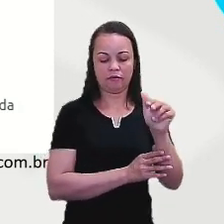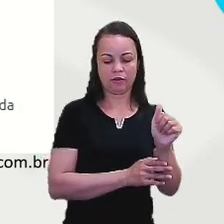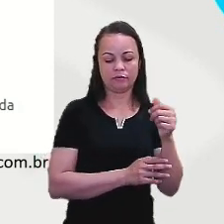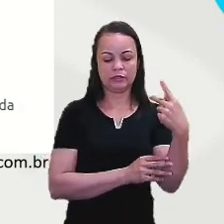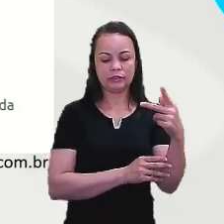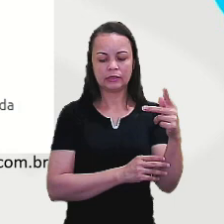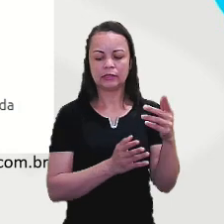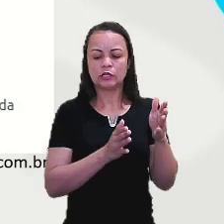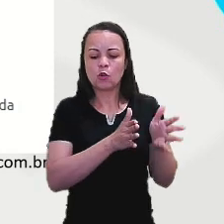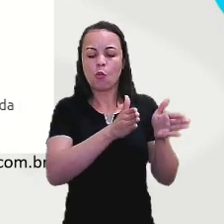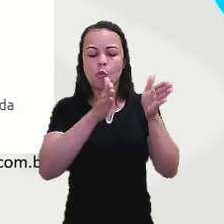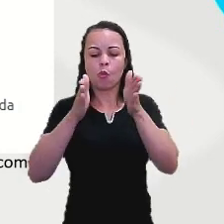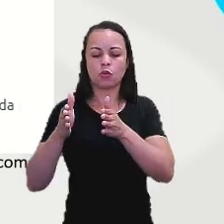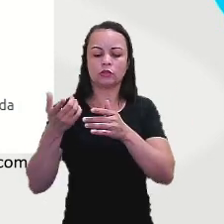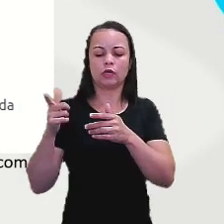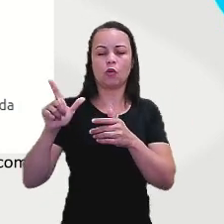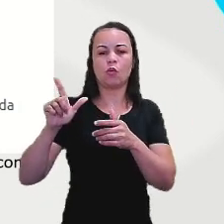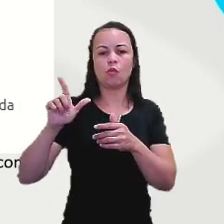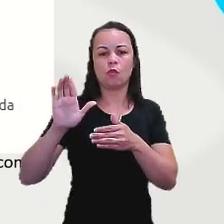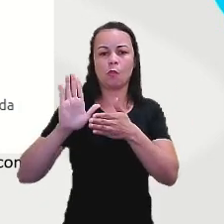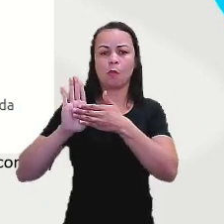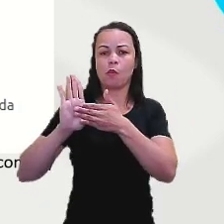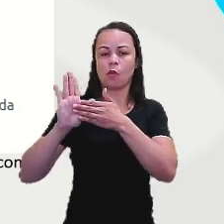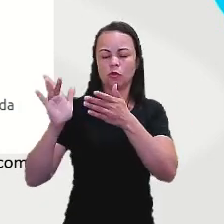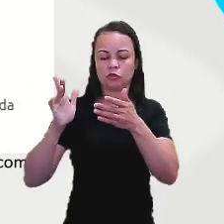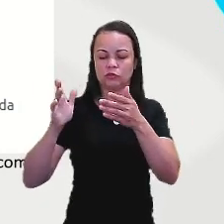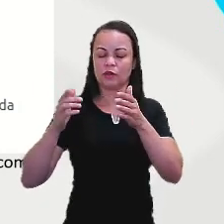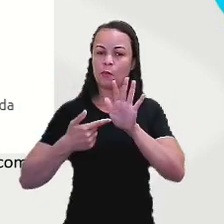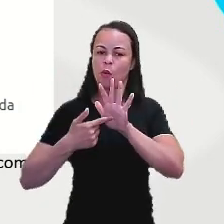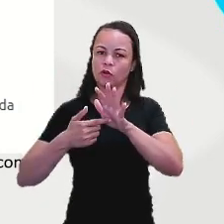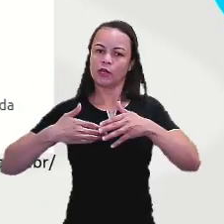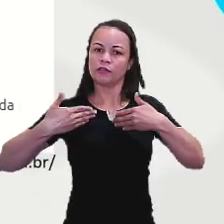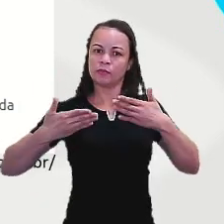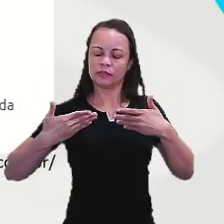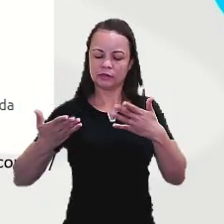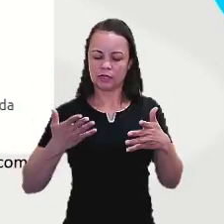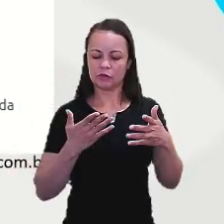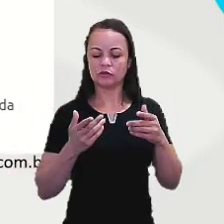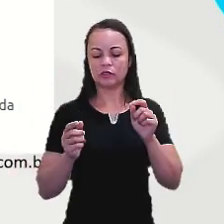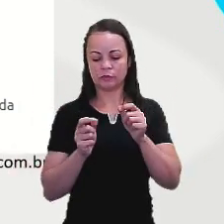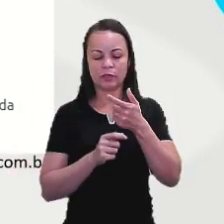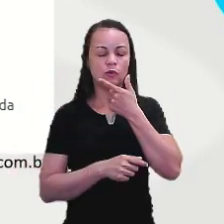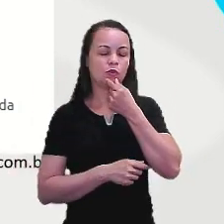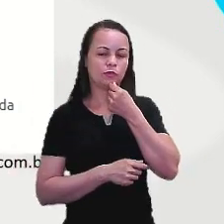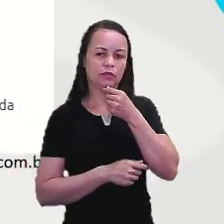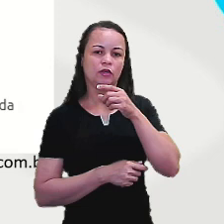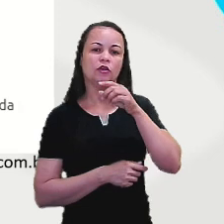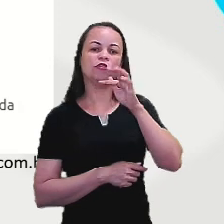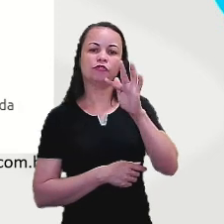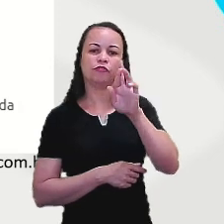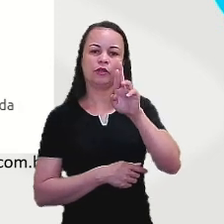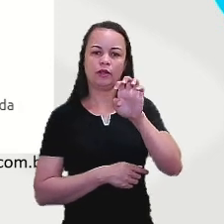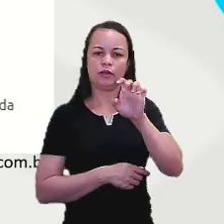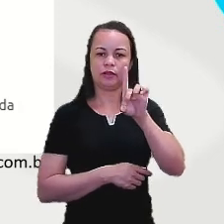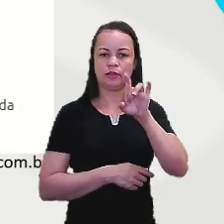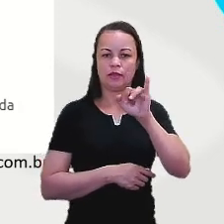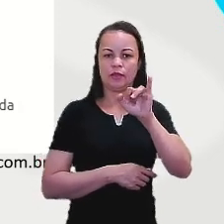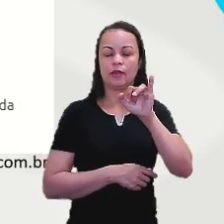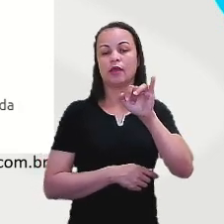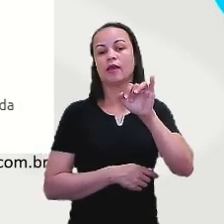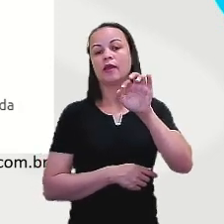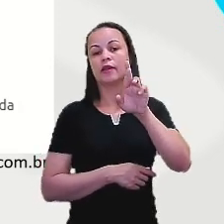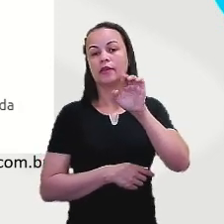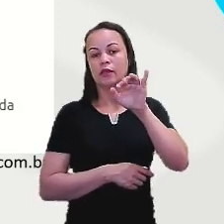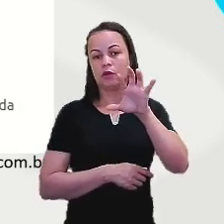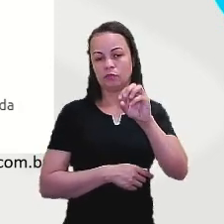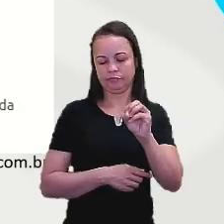pôster, fazendo referência à animação dirigida por Frederico Pinto e José Maia. E aí ele fala, ó, As Aventuras